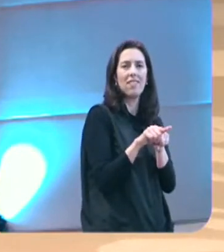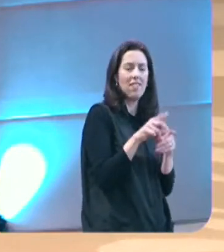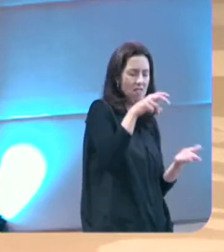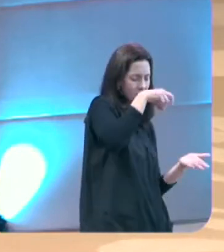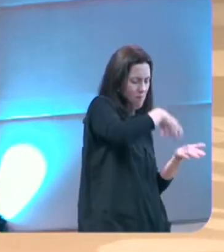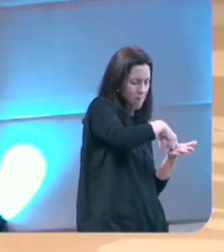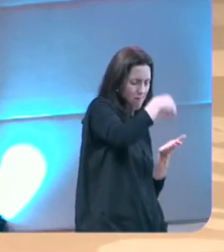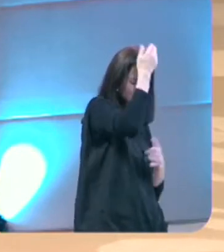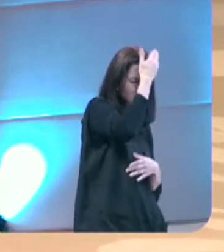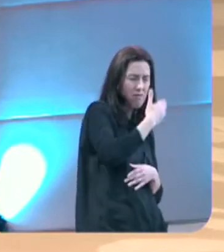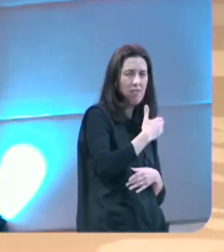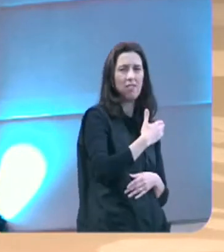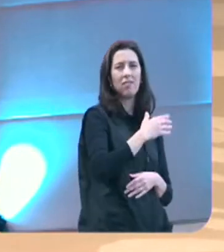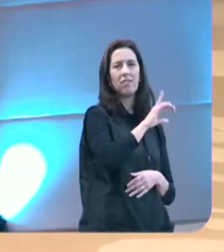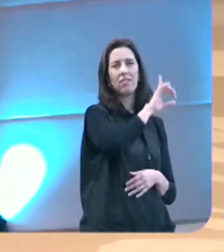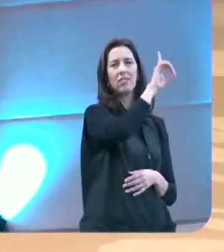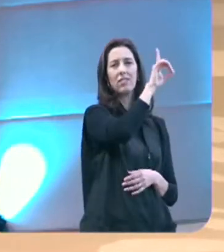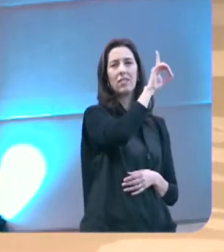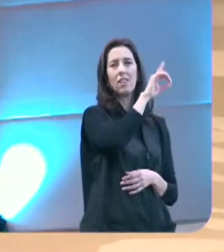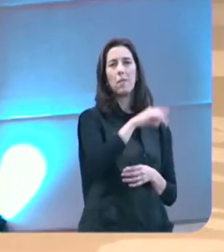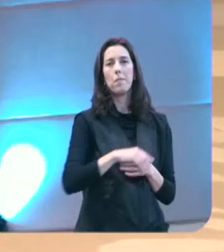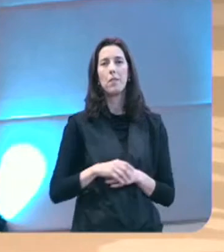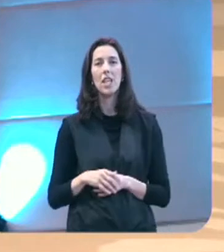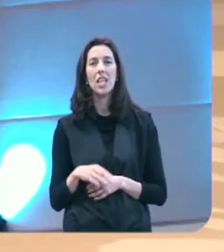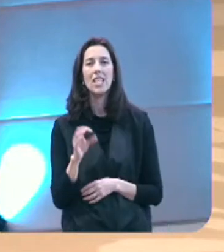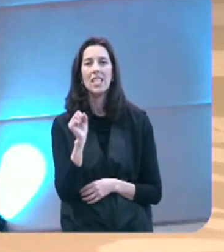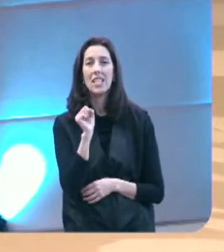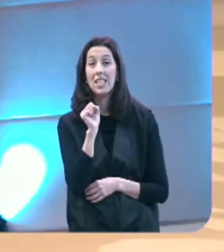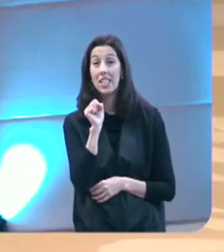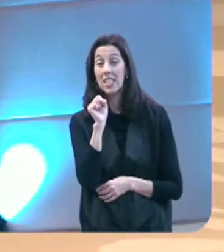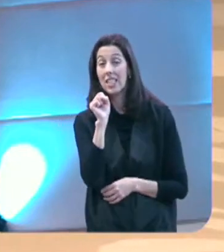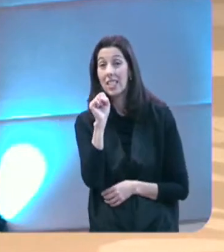não tem outra maneira de viver senão em gratidão profunda,